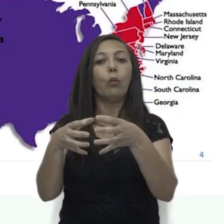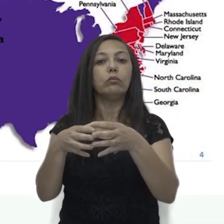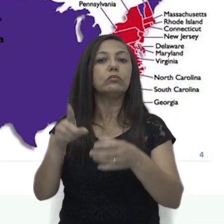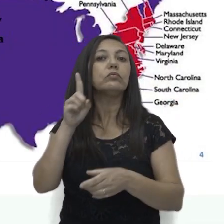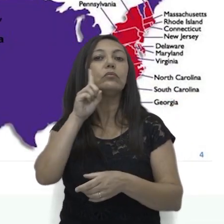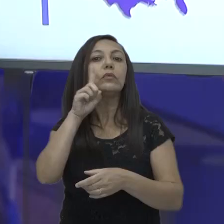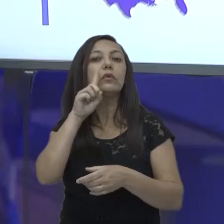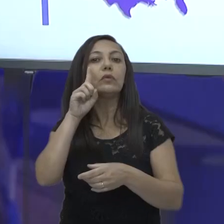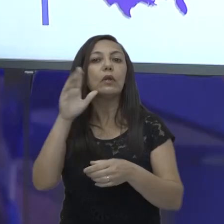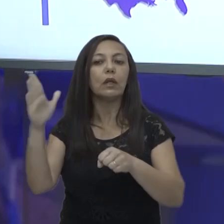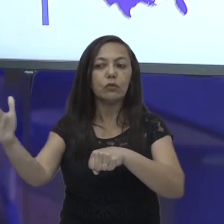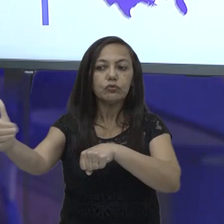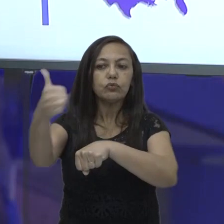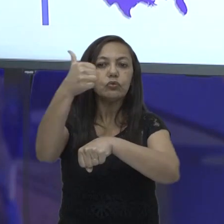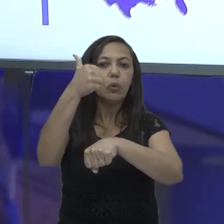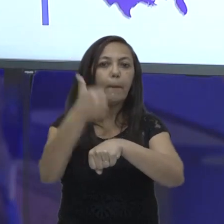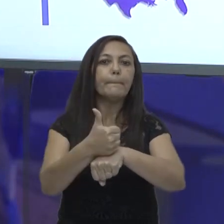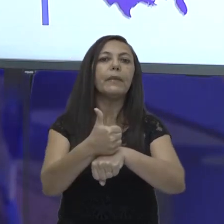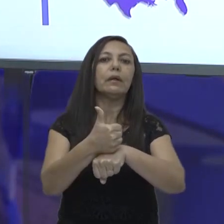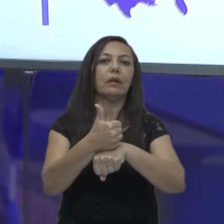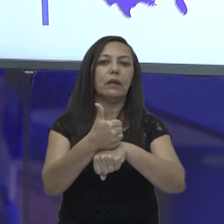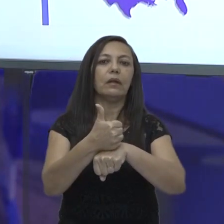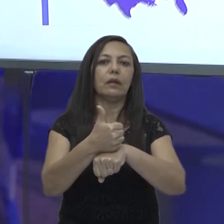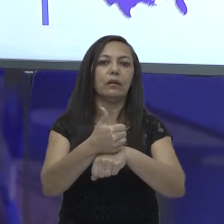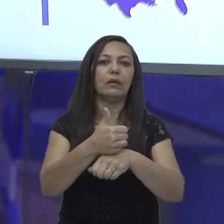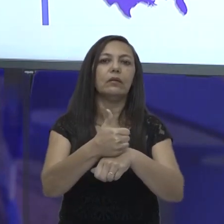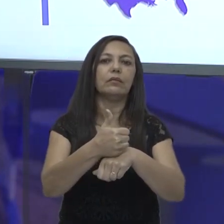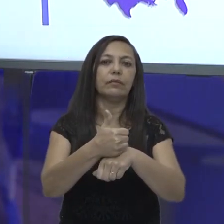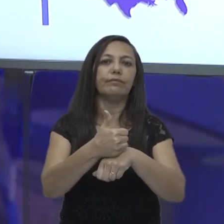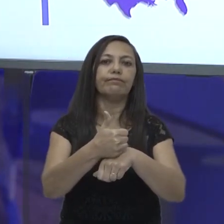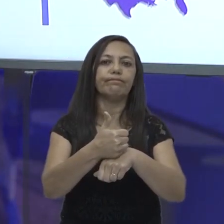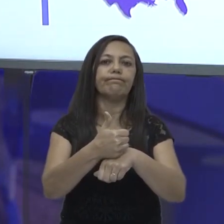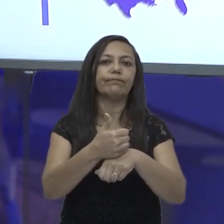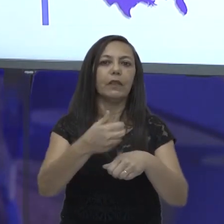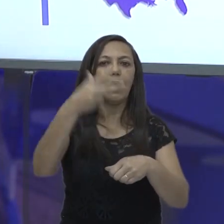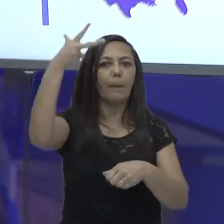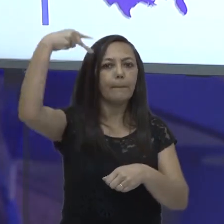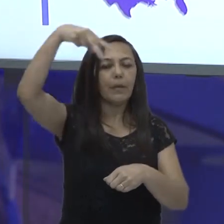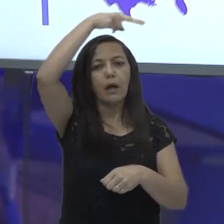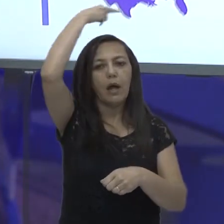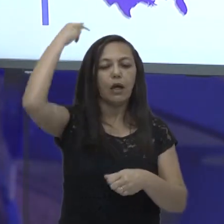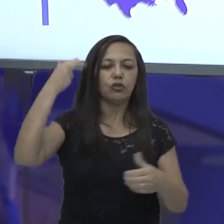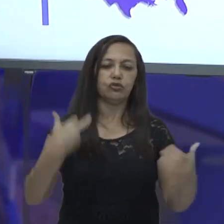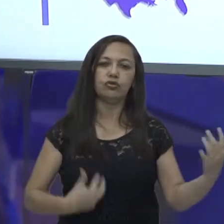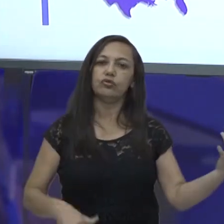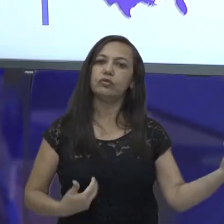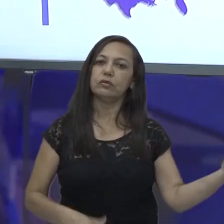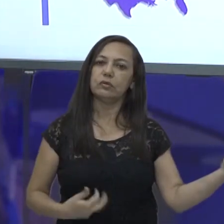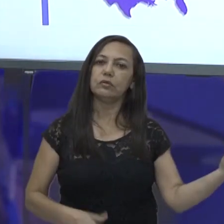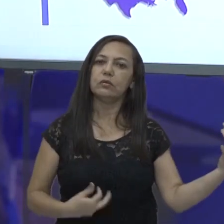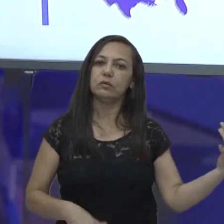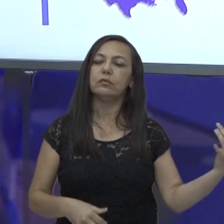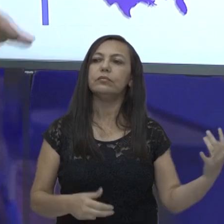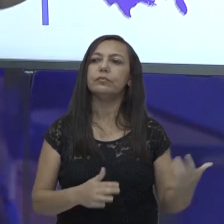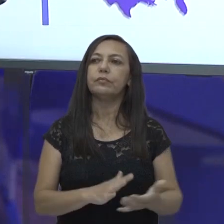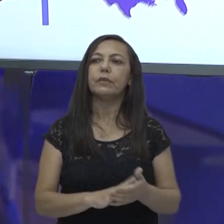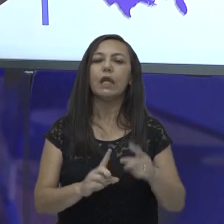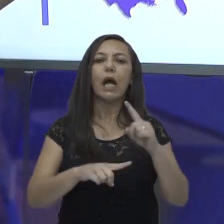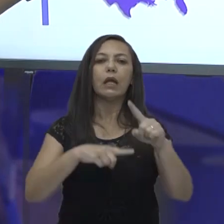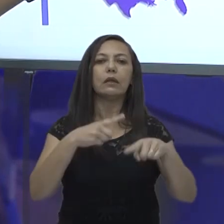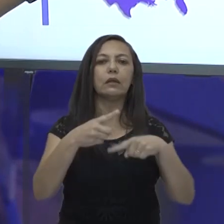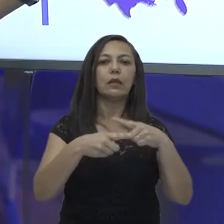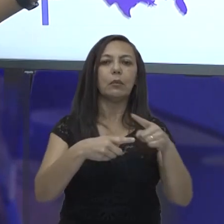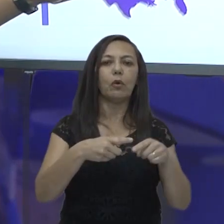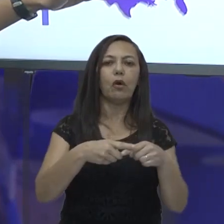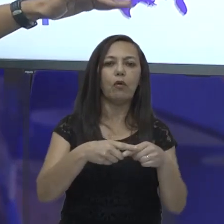era colônia, era parte das terras dos povos mexicanos. Os povos que viviam, povos nativos lá do México, que depois eles